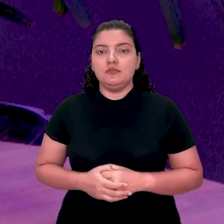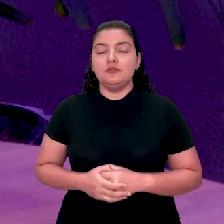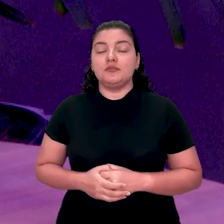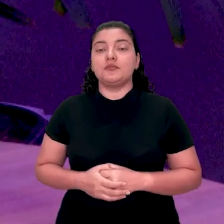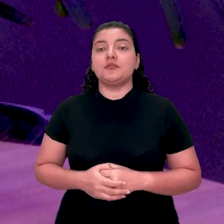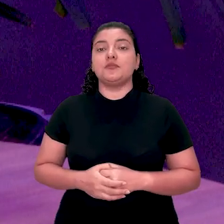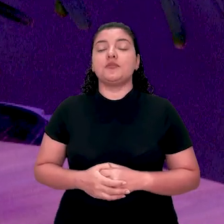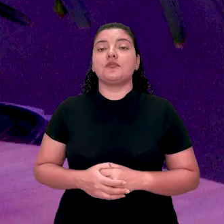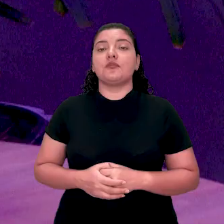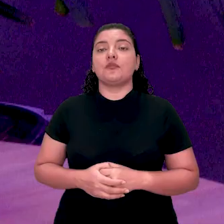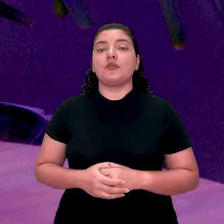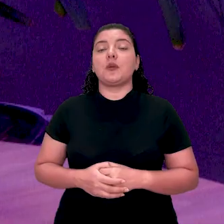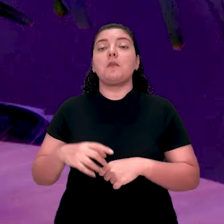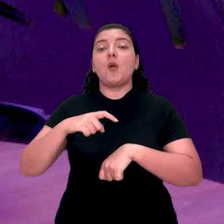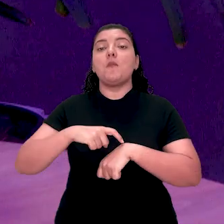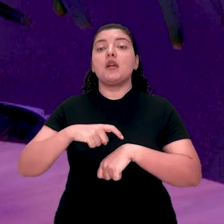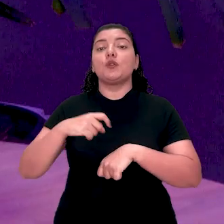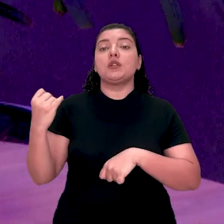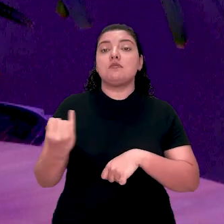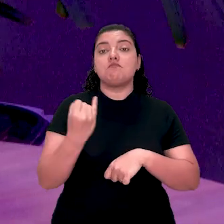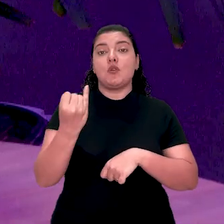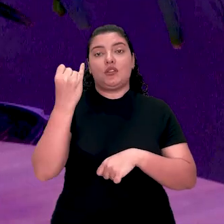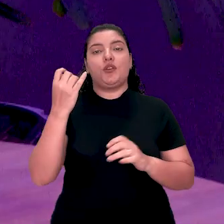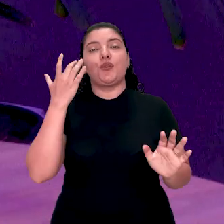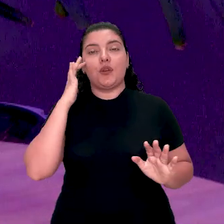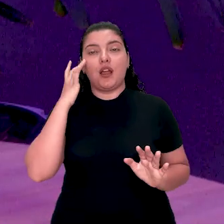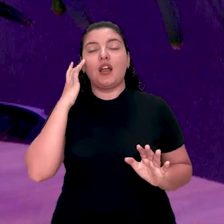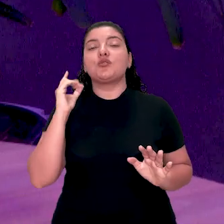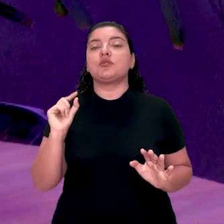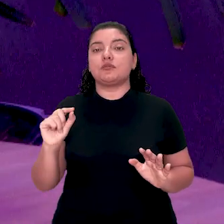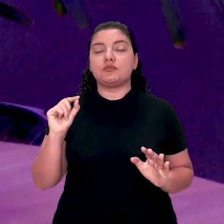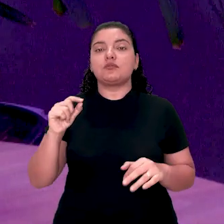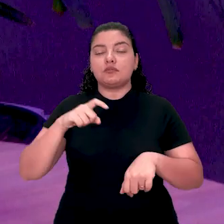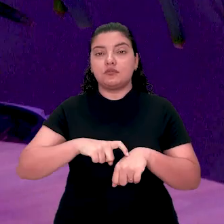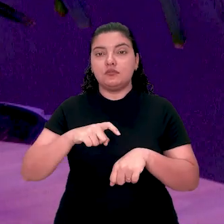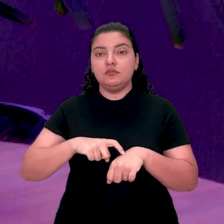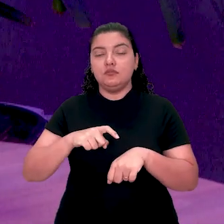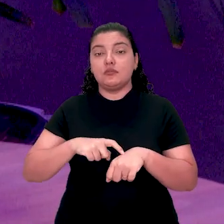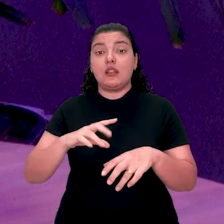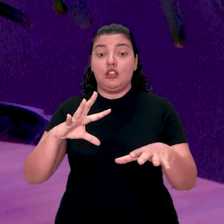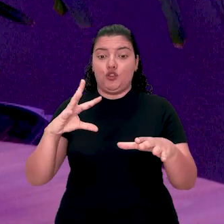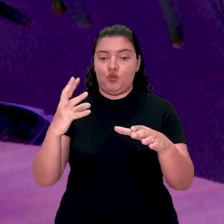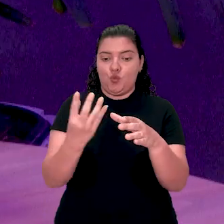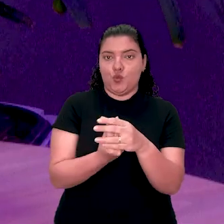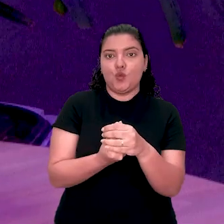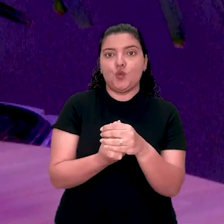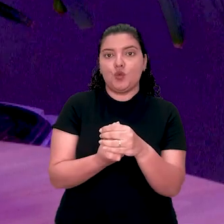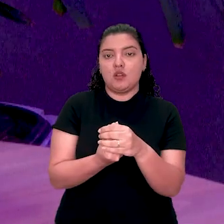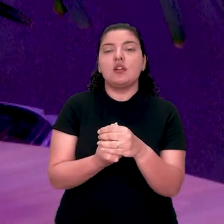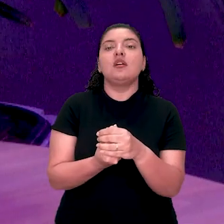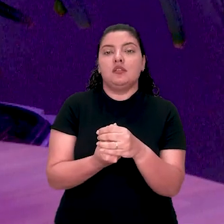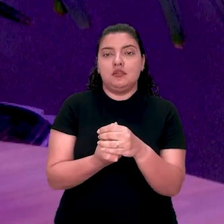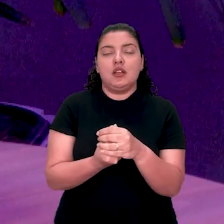um momento muito importante. Eu acho que a partir do momento em que a inclusão ela